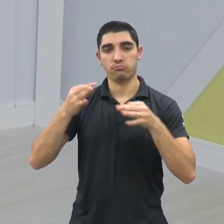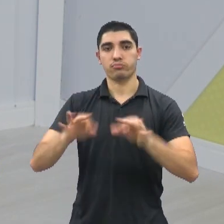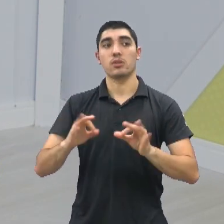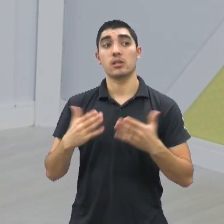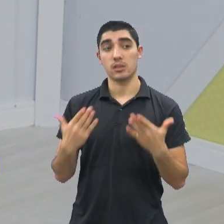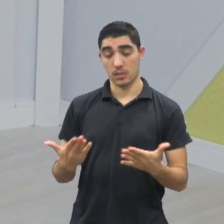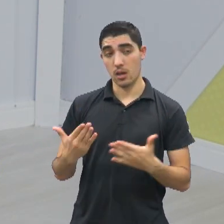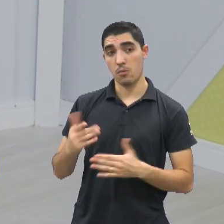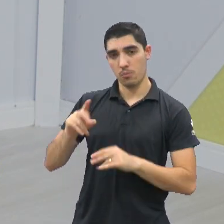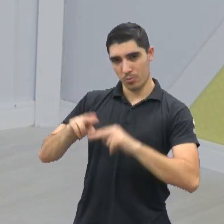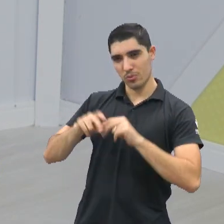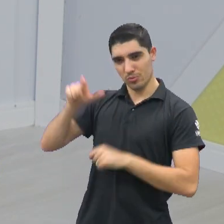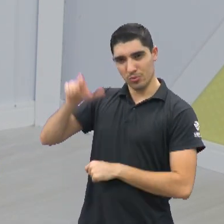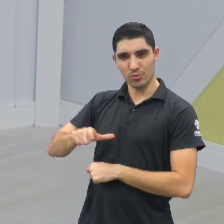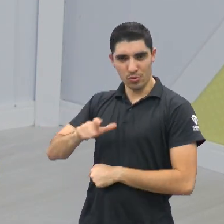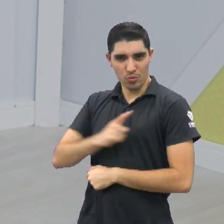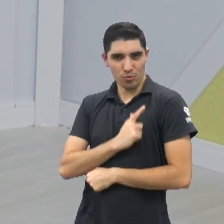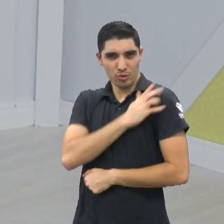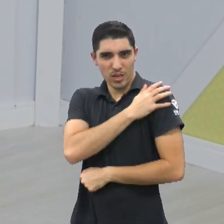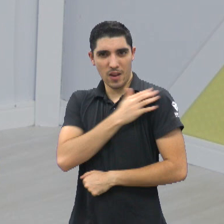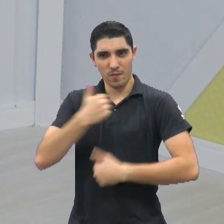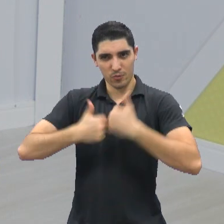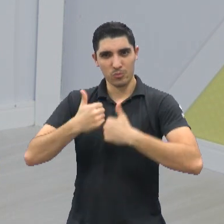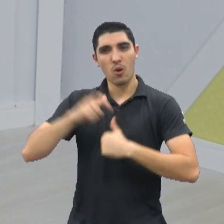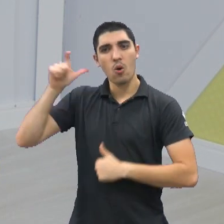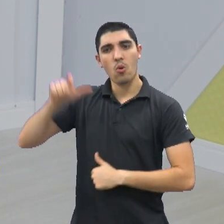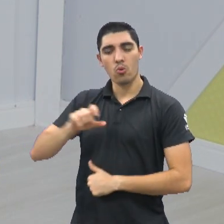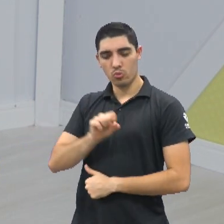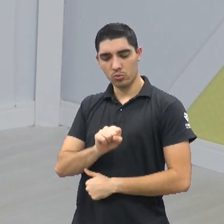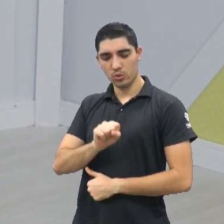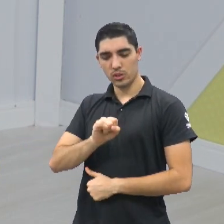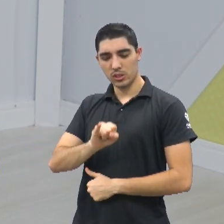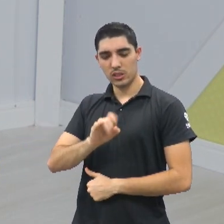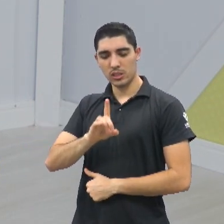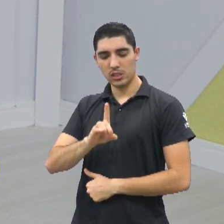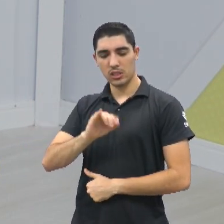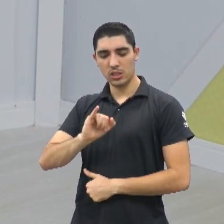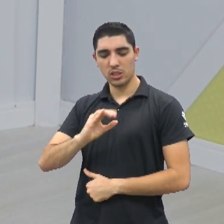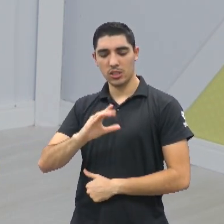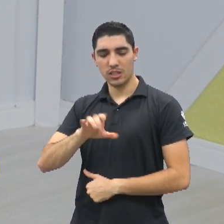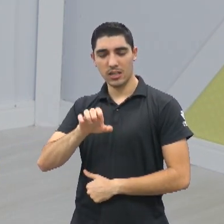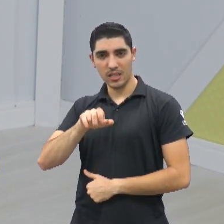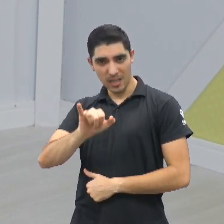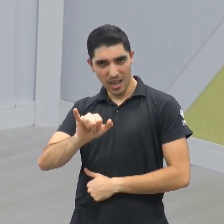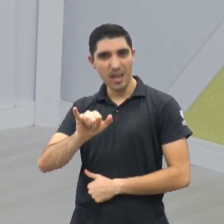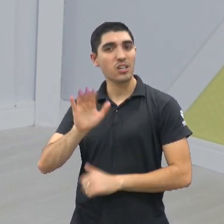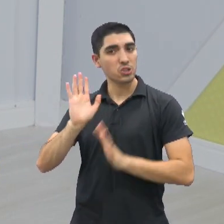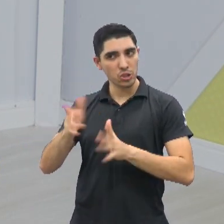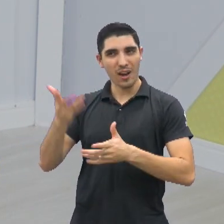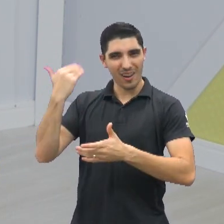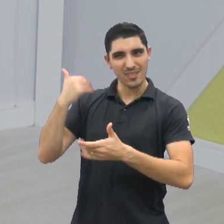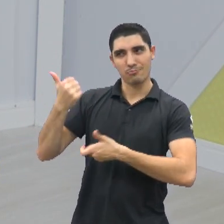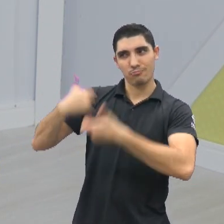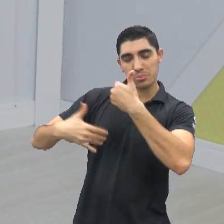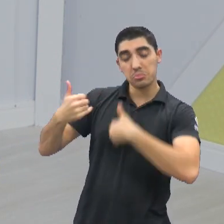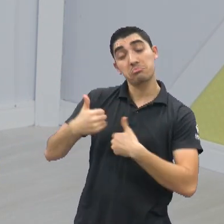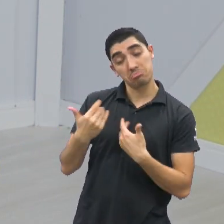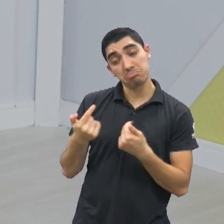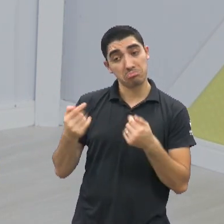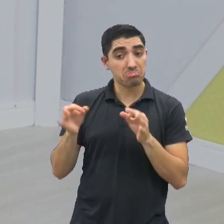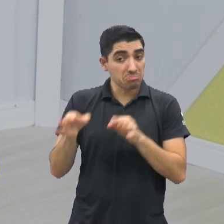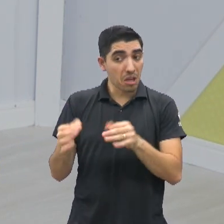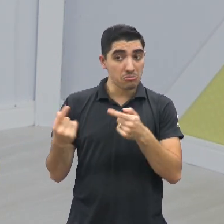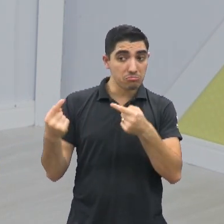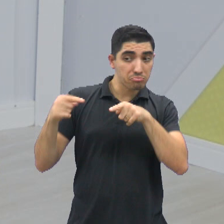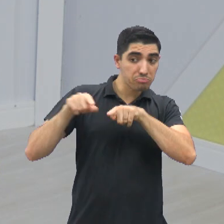de futebol que esteve aqui o Cid Cley falou em entrevista aqui no nossos estúdios e também com base nessa entrevista tá tudo caminhando e agora dar tempo